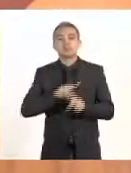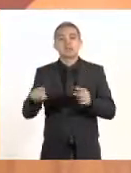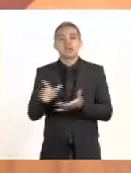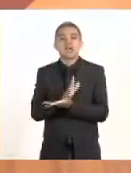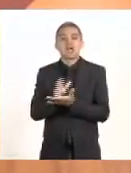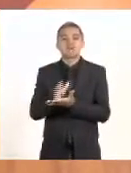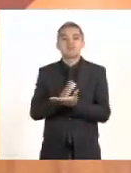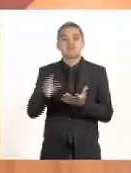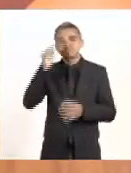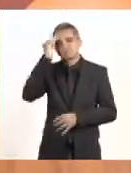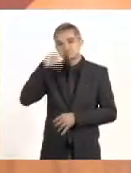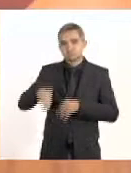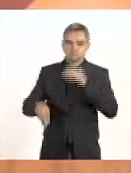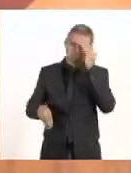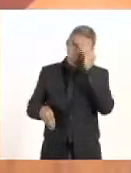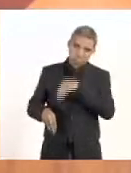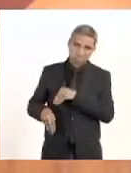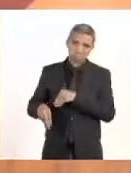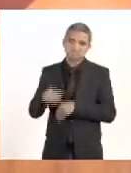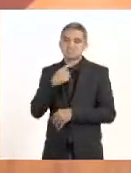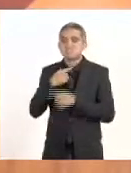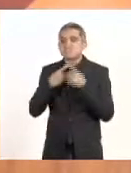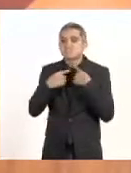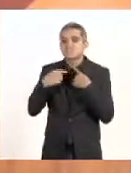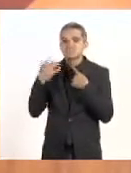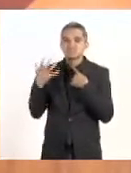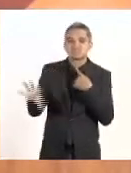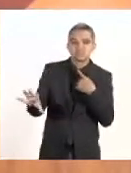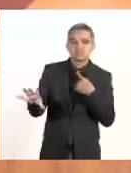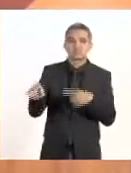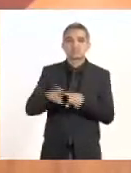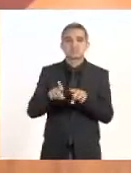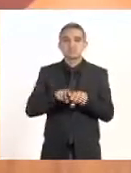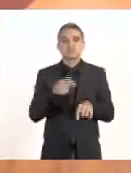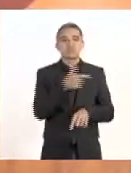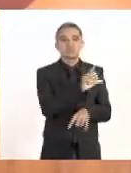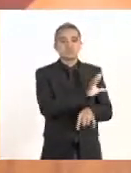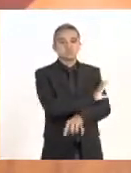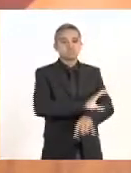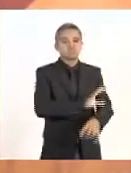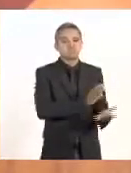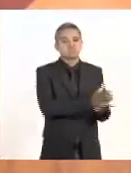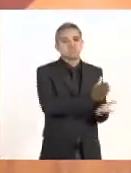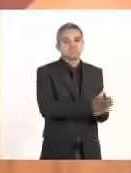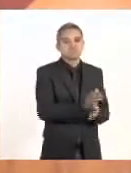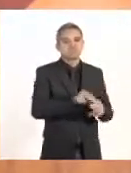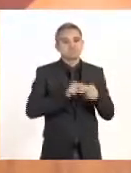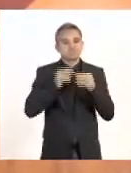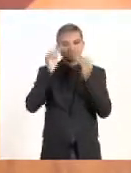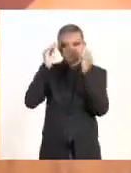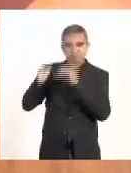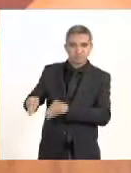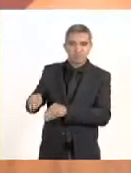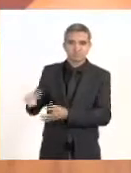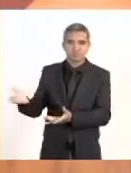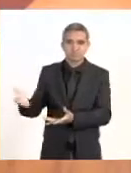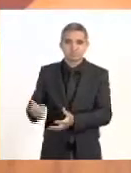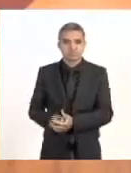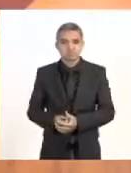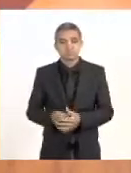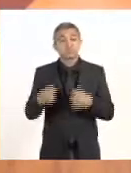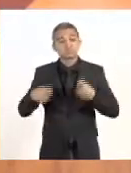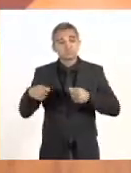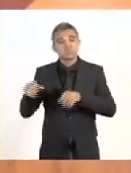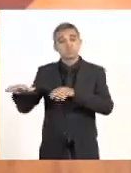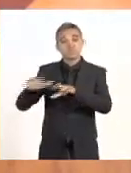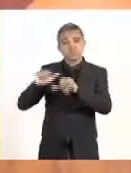Por quê? Porque não tinham mais interesse, passaram em outros concursos. Então, é preciso chamar 2.000 policiais, mas que realmente manifestem interesse. Por